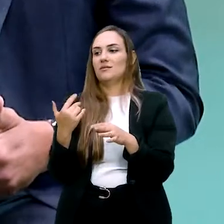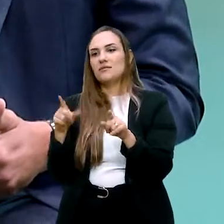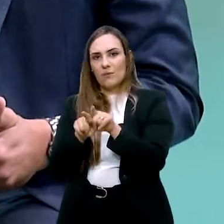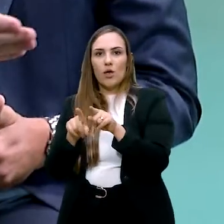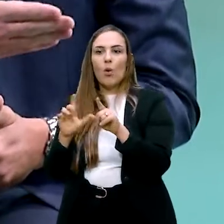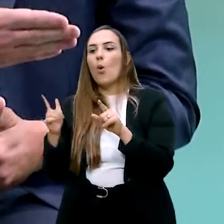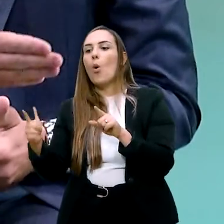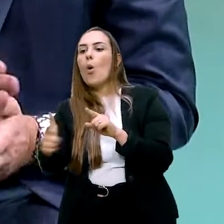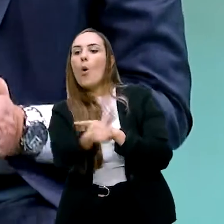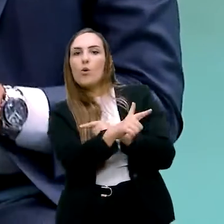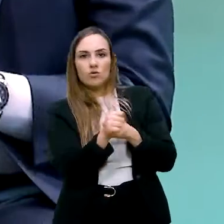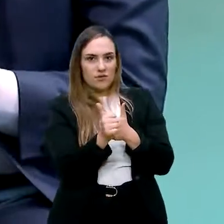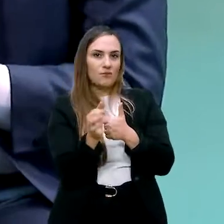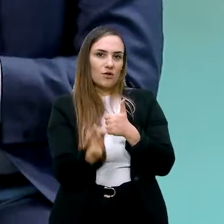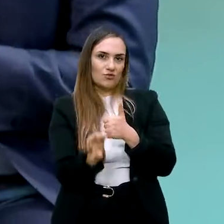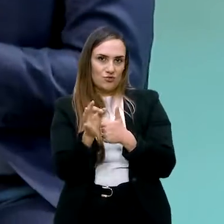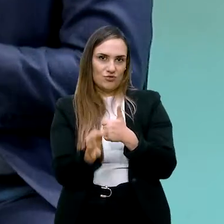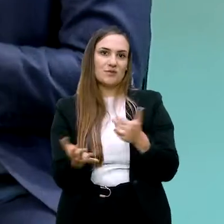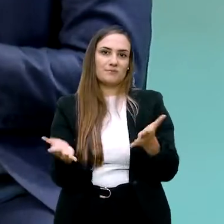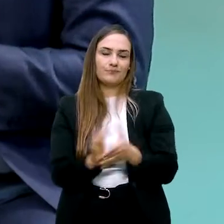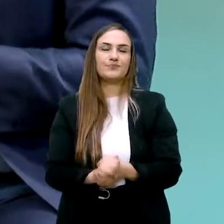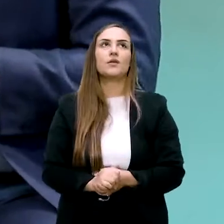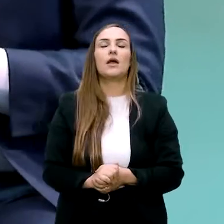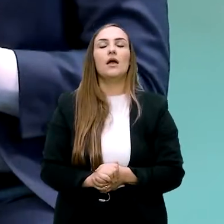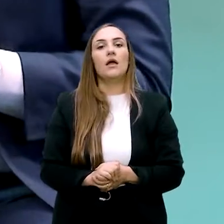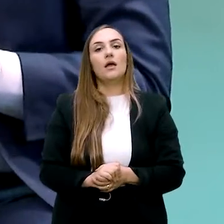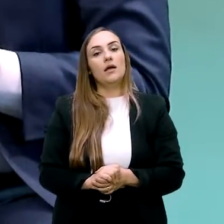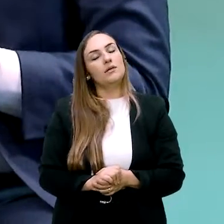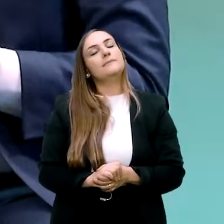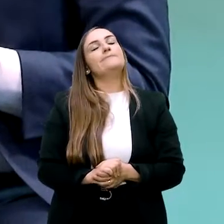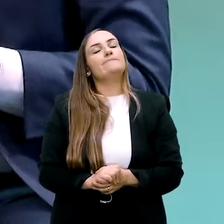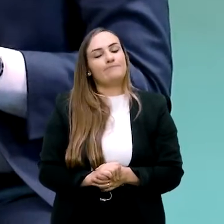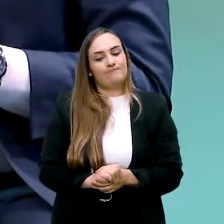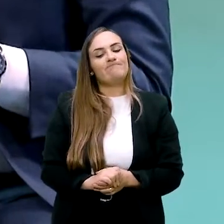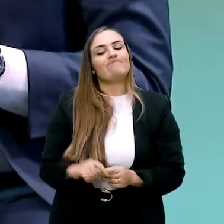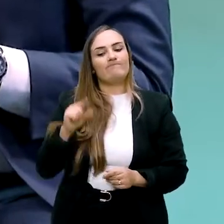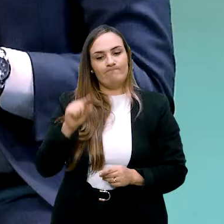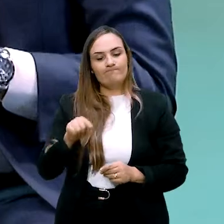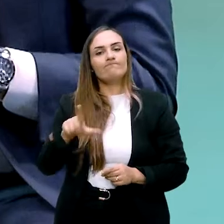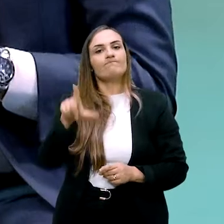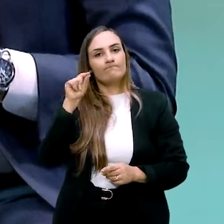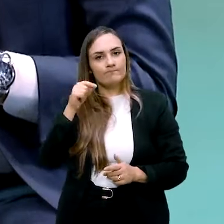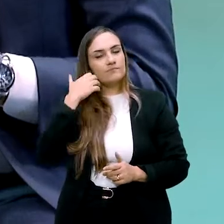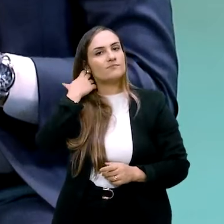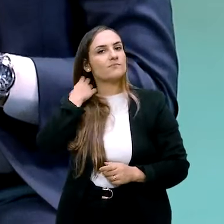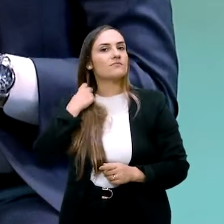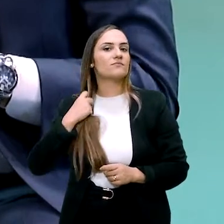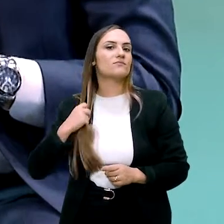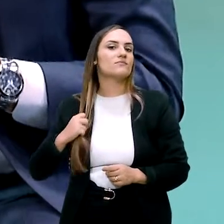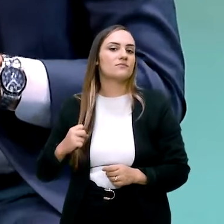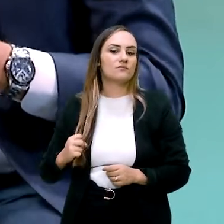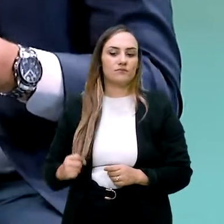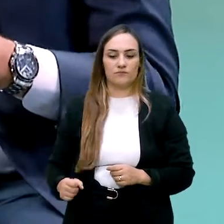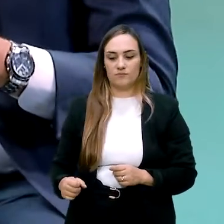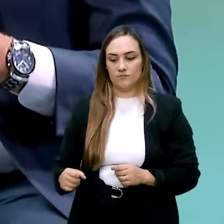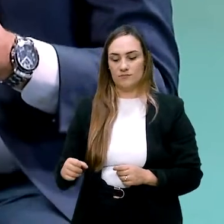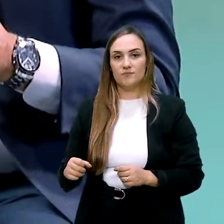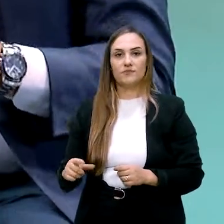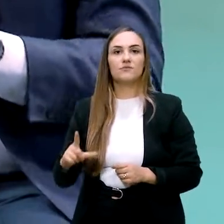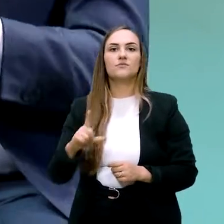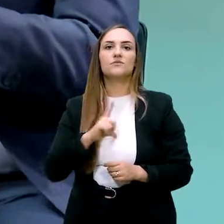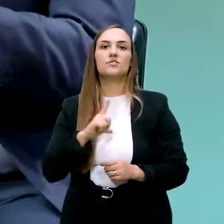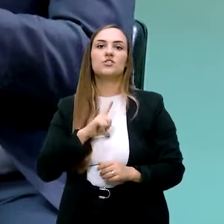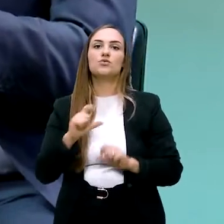tribunais estaduais. Né? Essa decisão, ela trouxe no seu teor